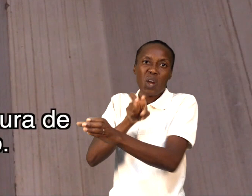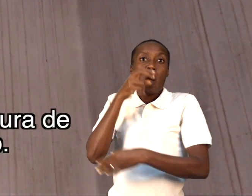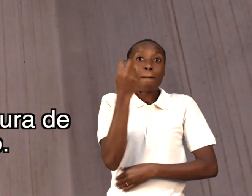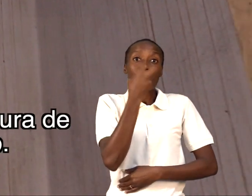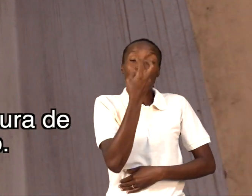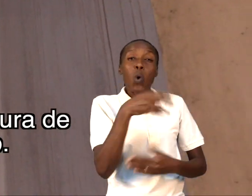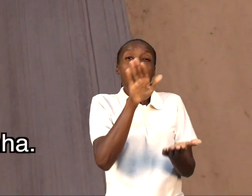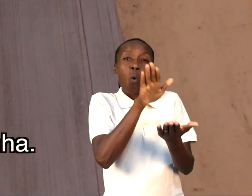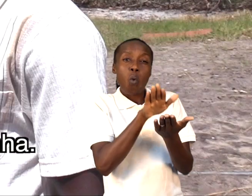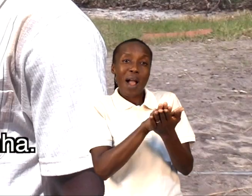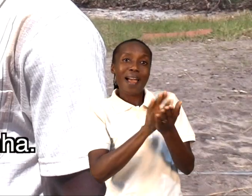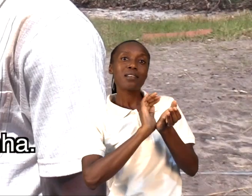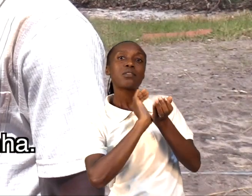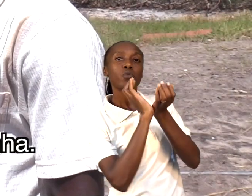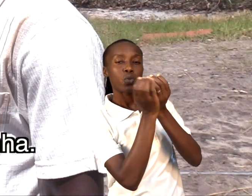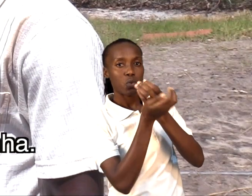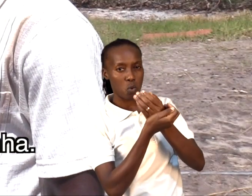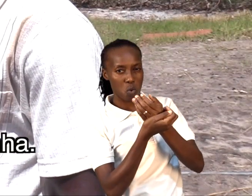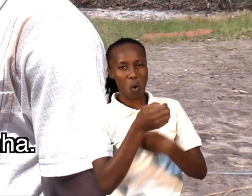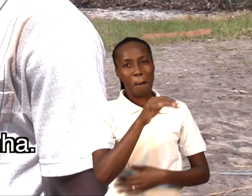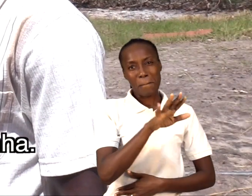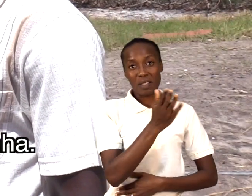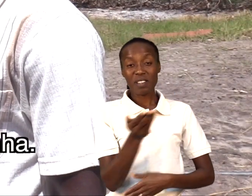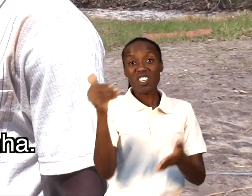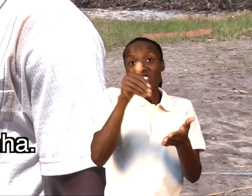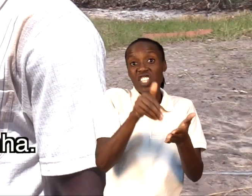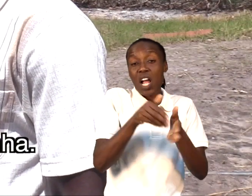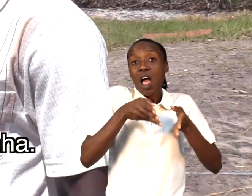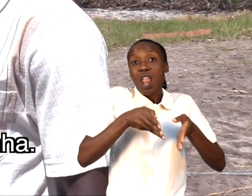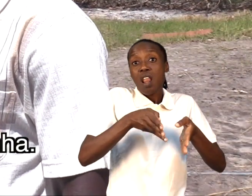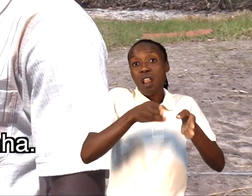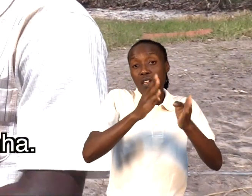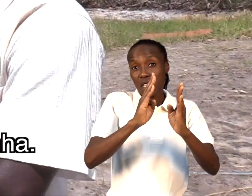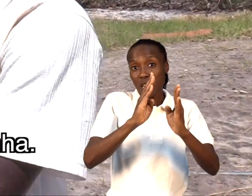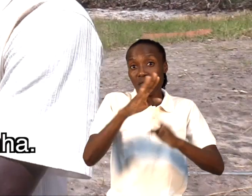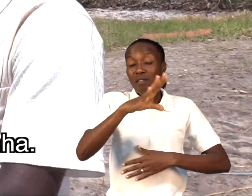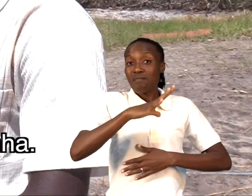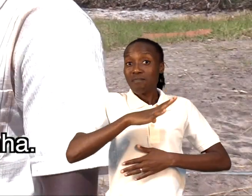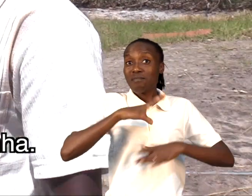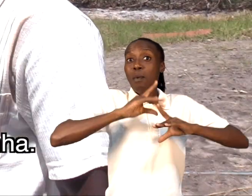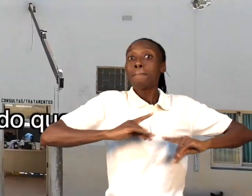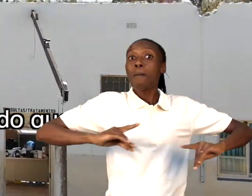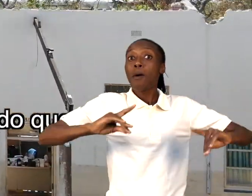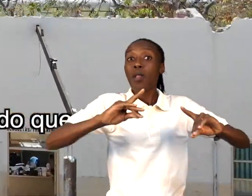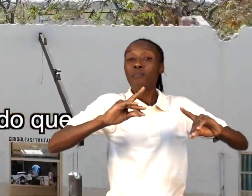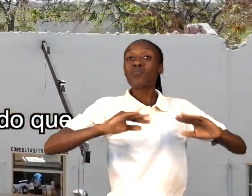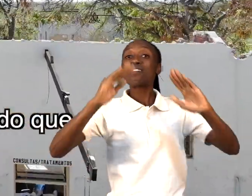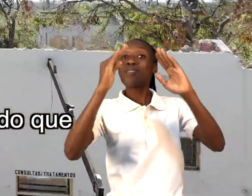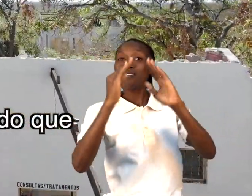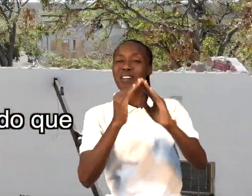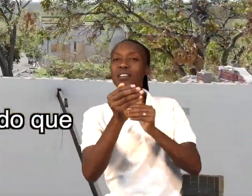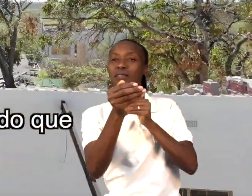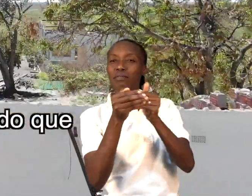menos seguro. Quando chegamos na estrada, tinha lá uma população na casa vizinha.